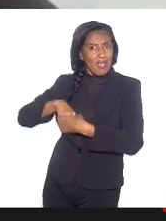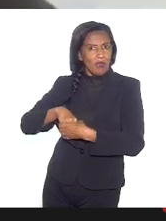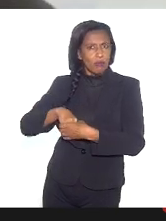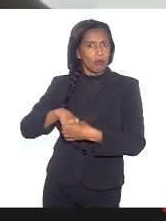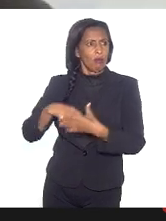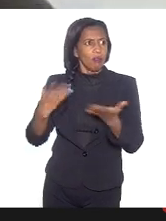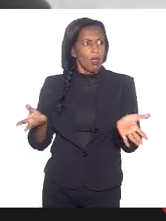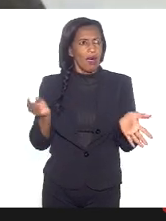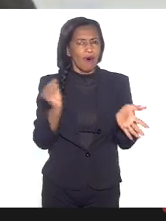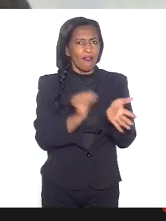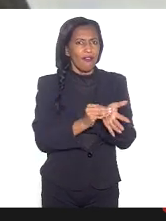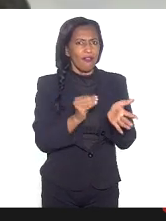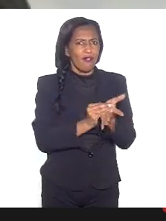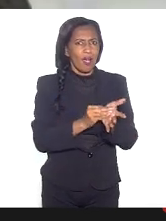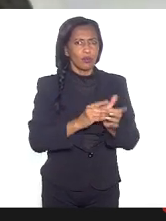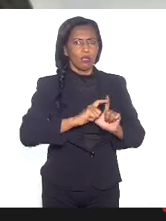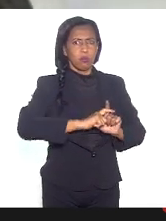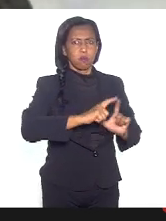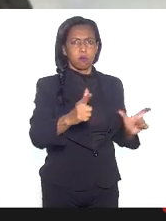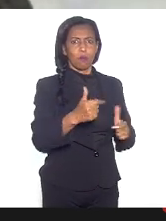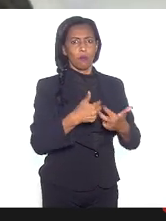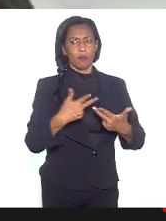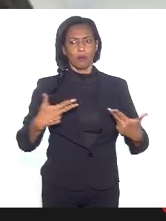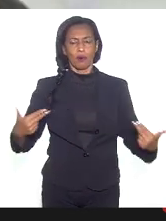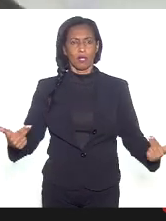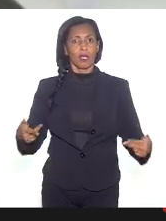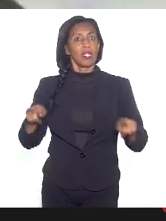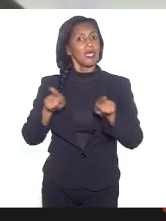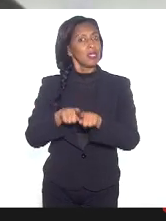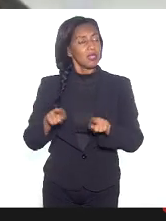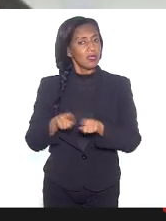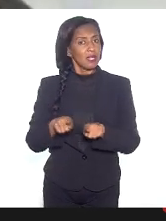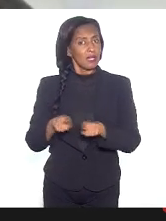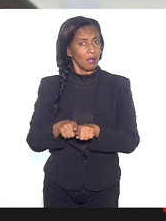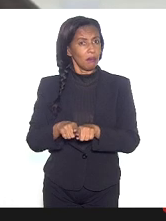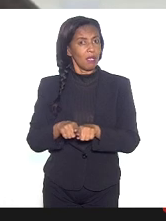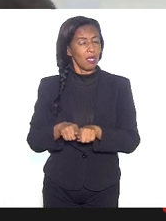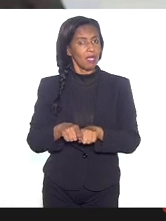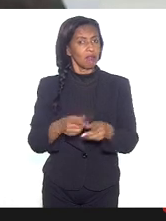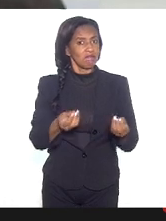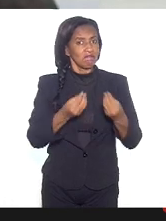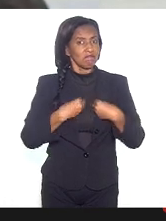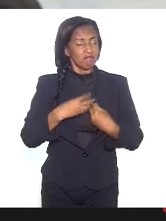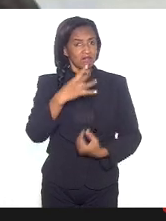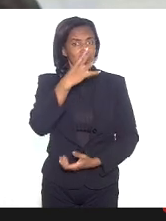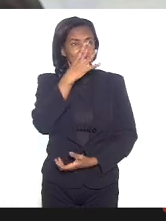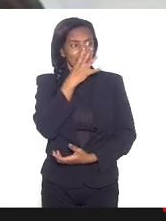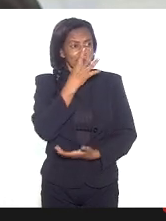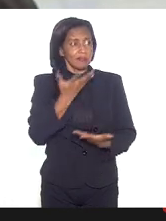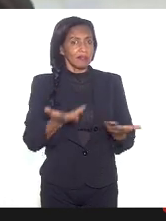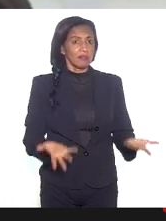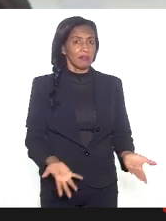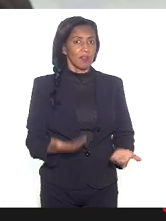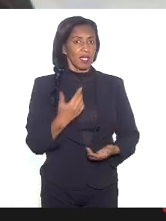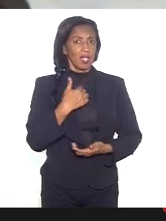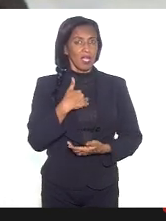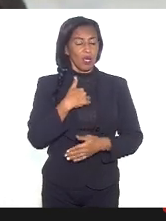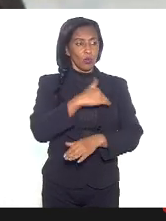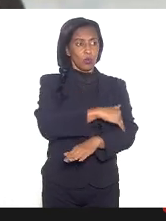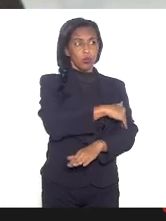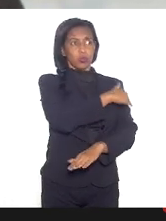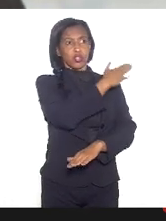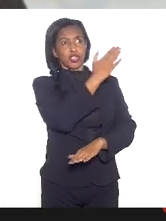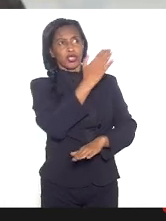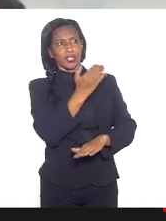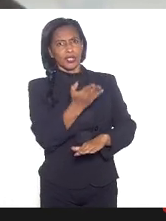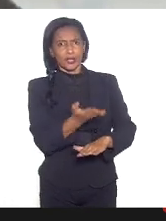monstruoso para a prestação de um serviço de qualidade. E também me causa mais perplexidade, eu passo diariamente